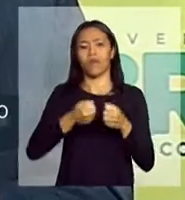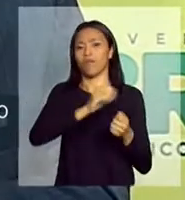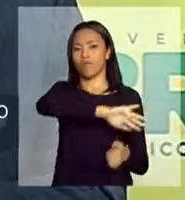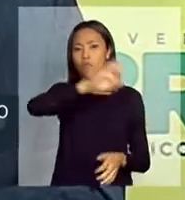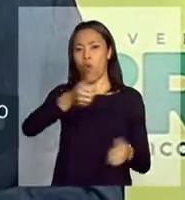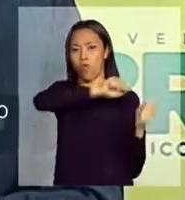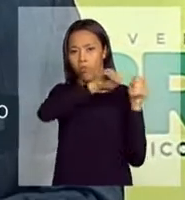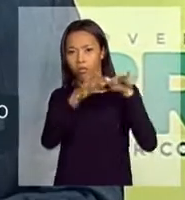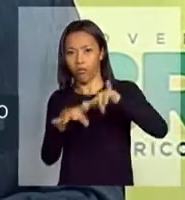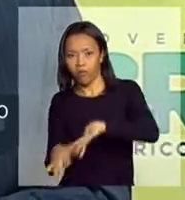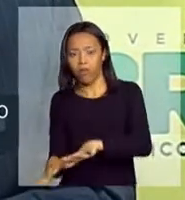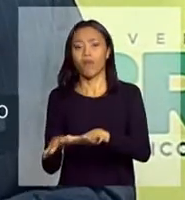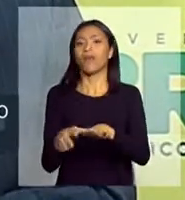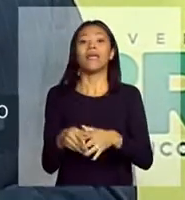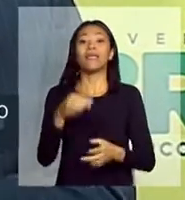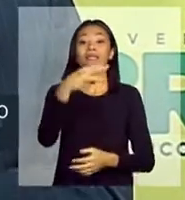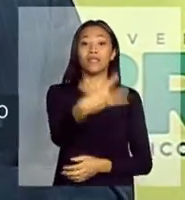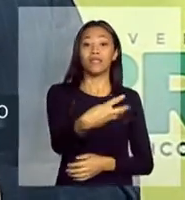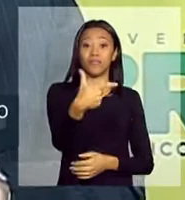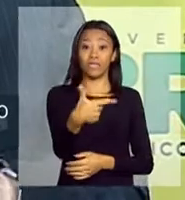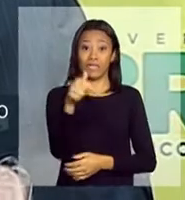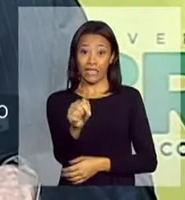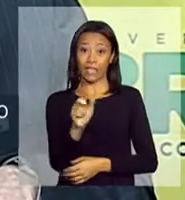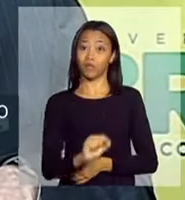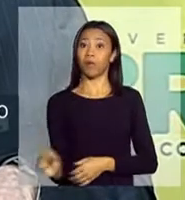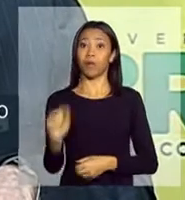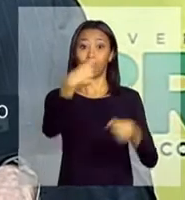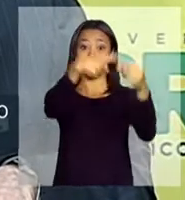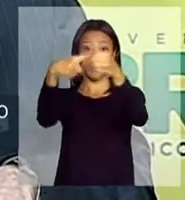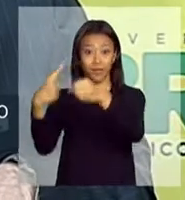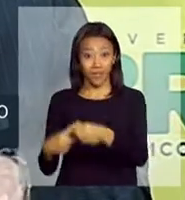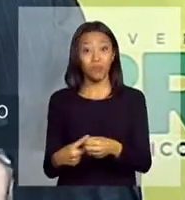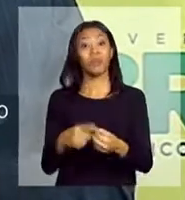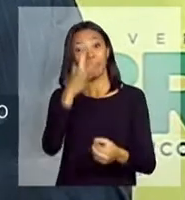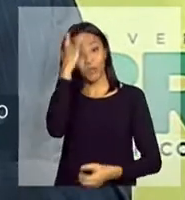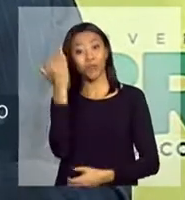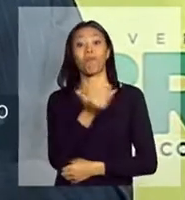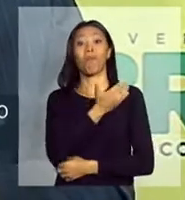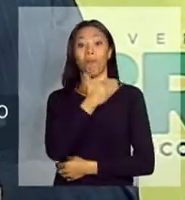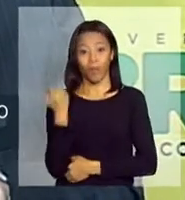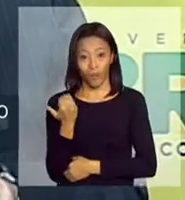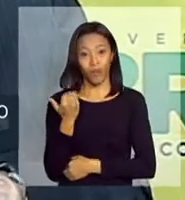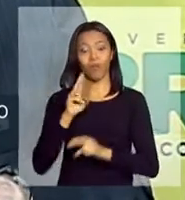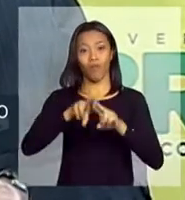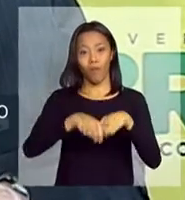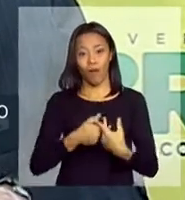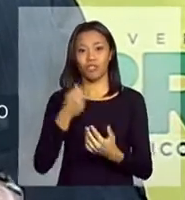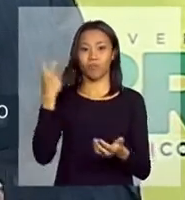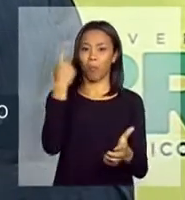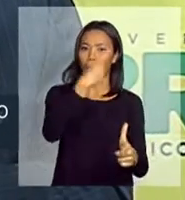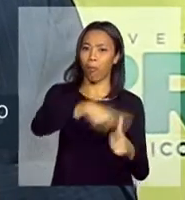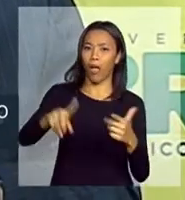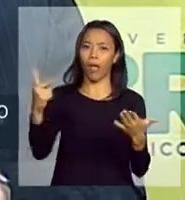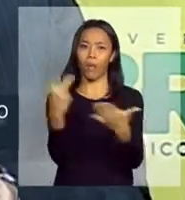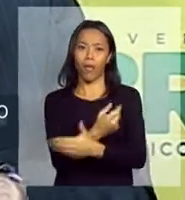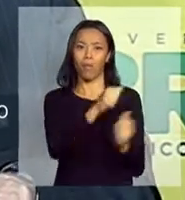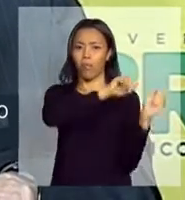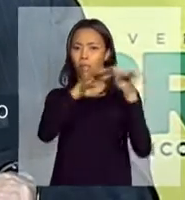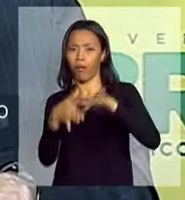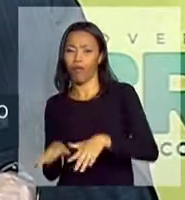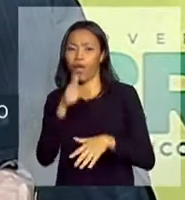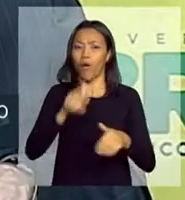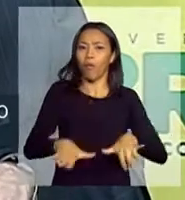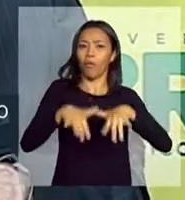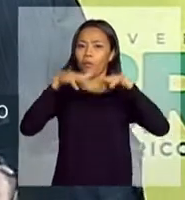terra em 327 municípios do Brasil que nós tivemos vítimas fatais Então o Edital também já está aberto as escolas